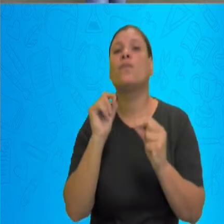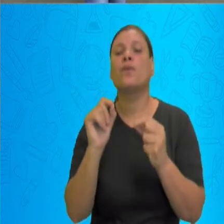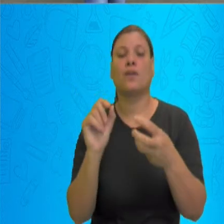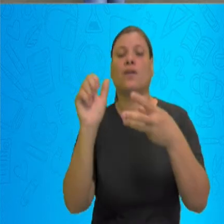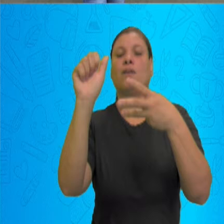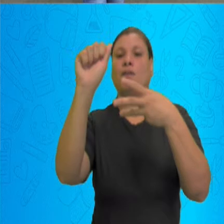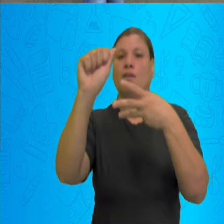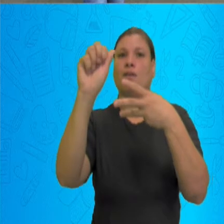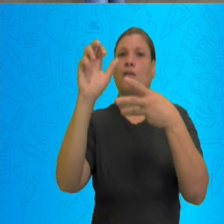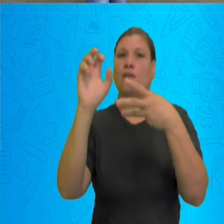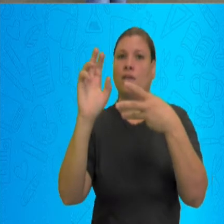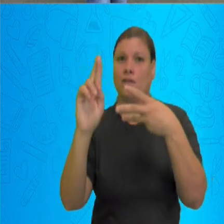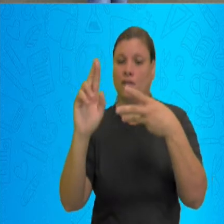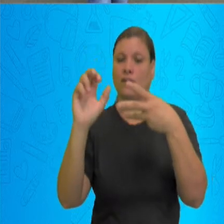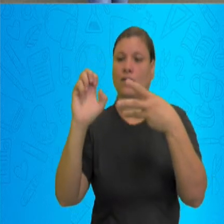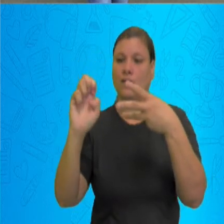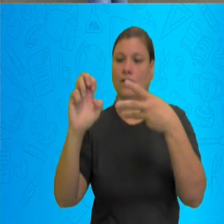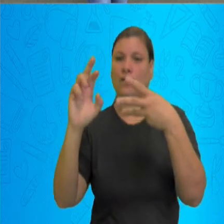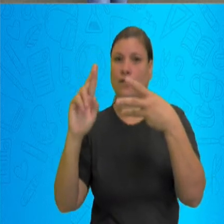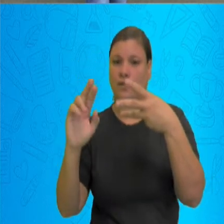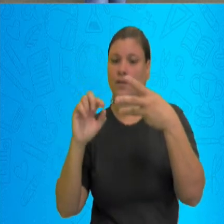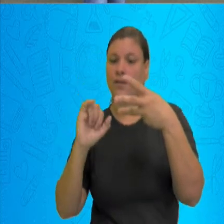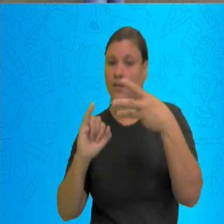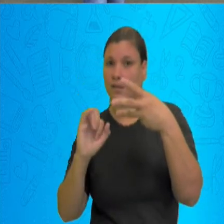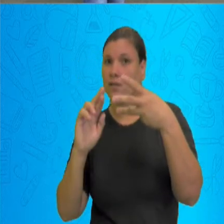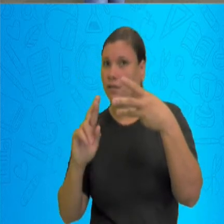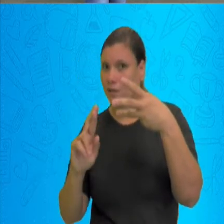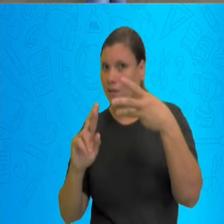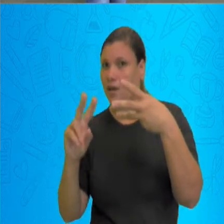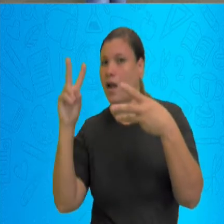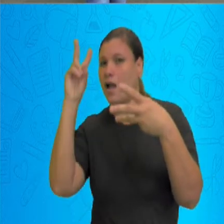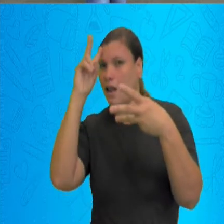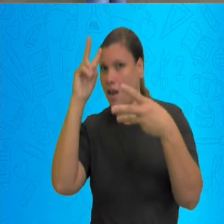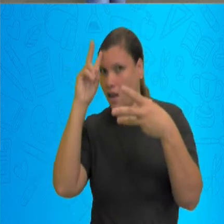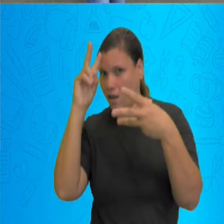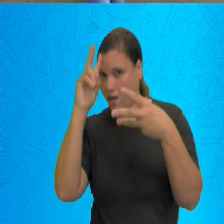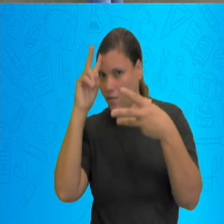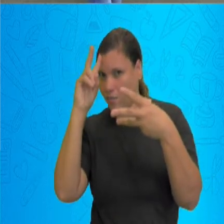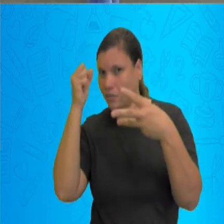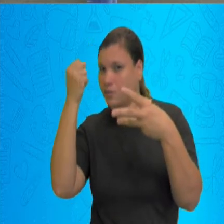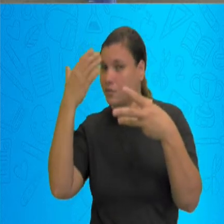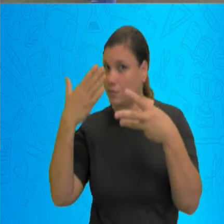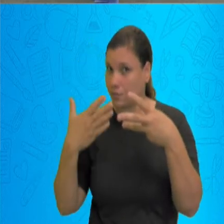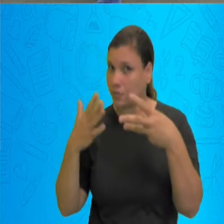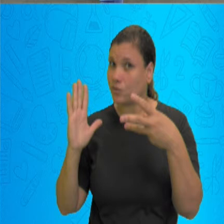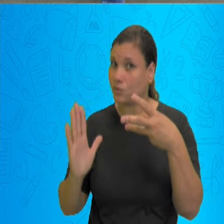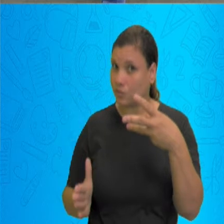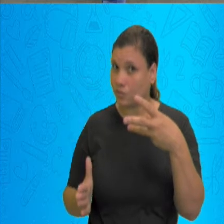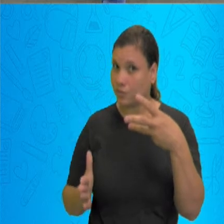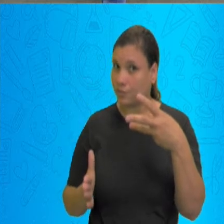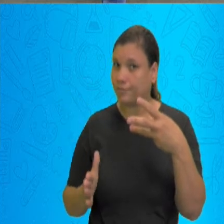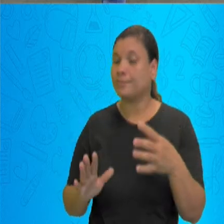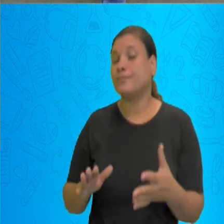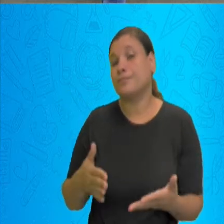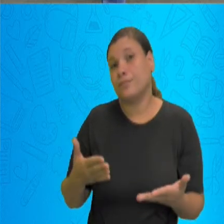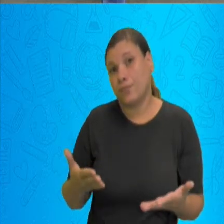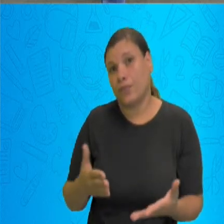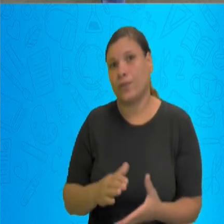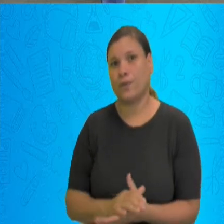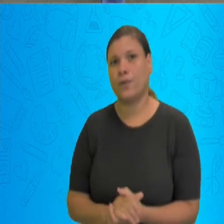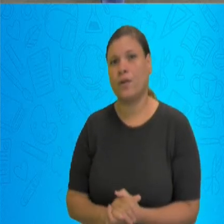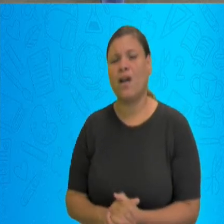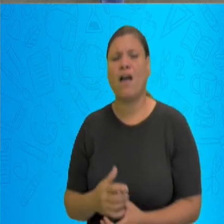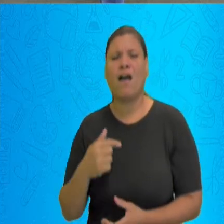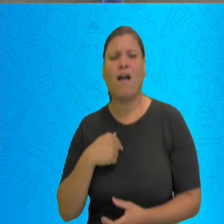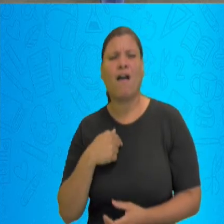ER e R. Agora, quando eu falo em primeira pessoa, eu estou falando dos pronomes que temos aqui,